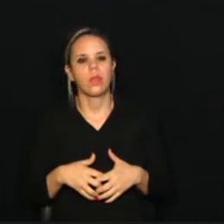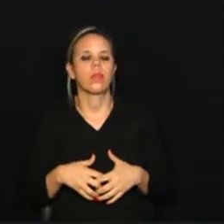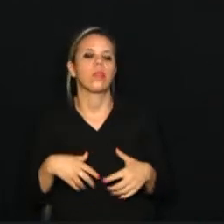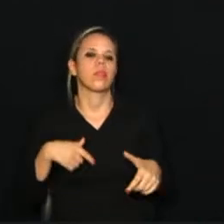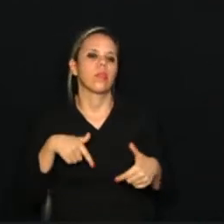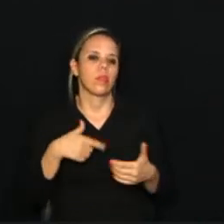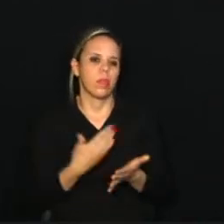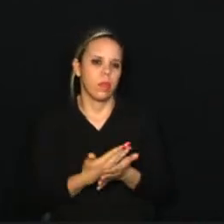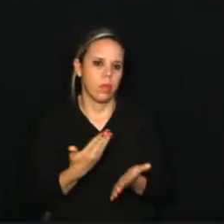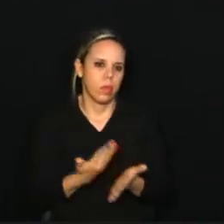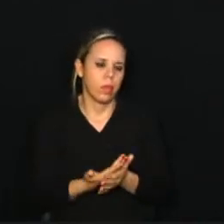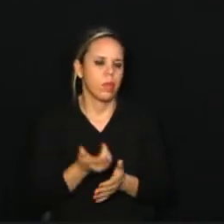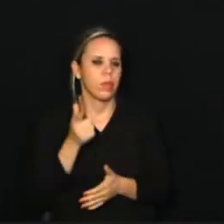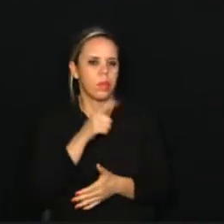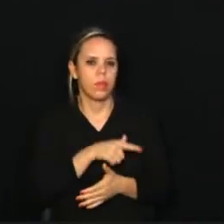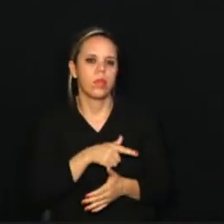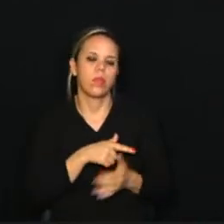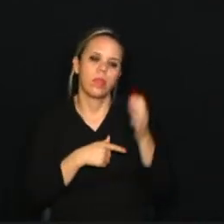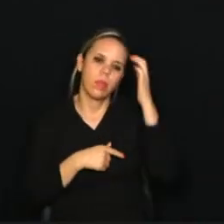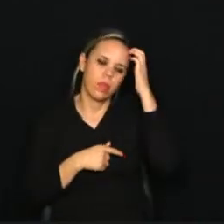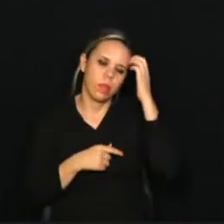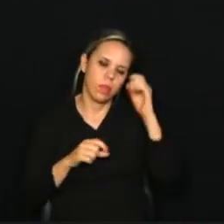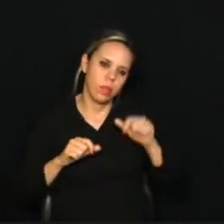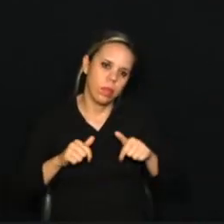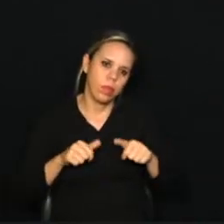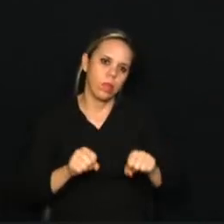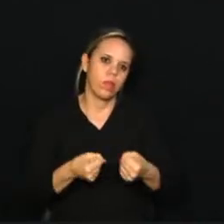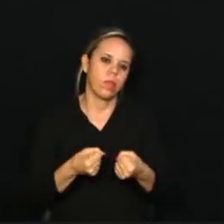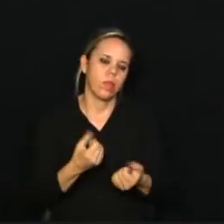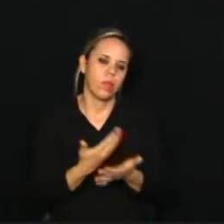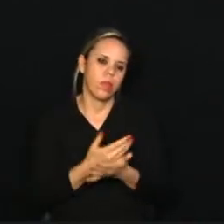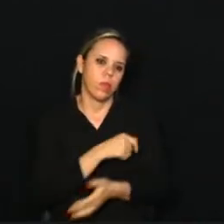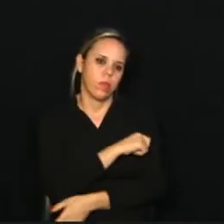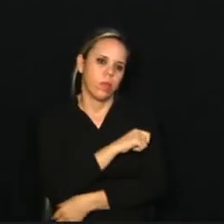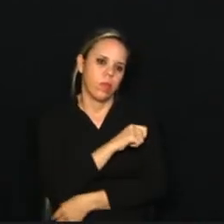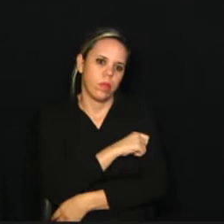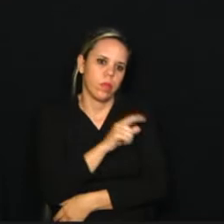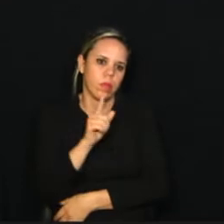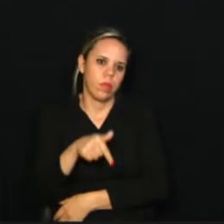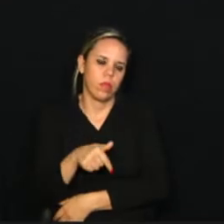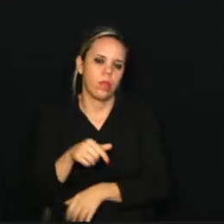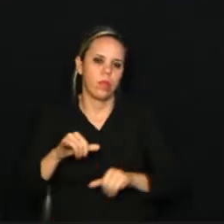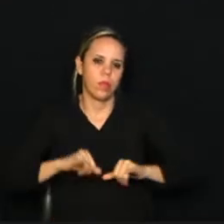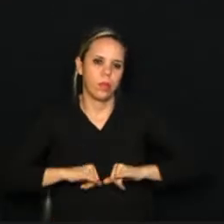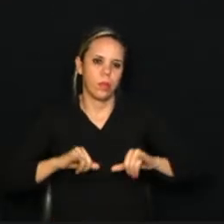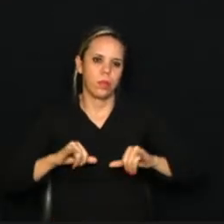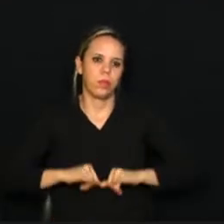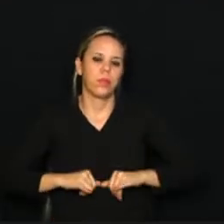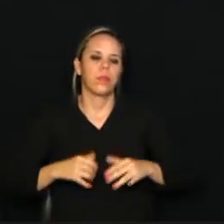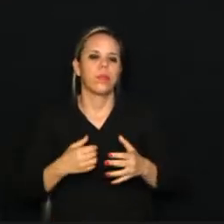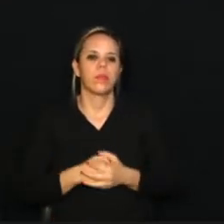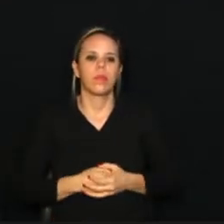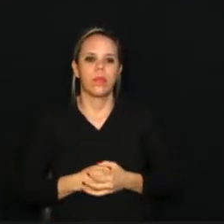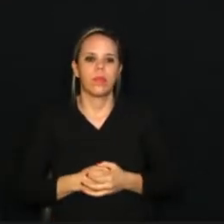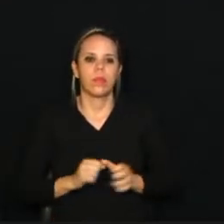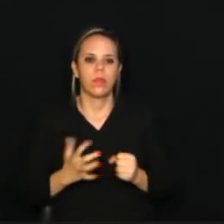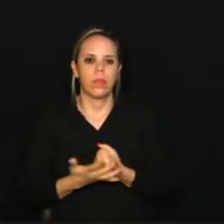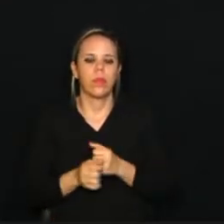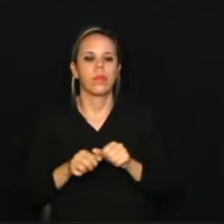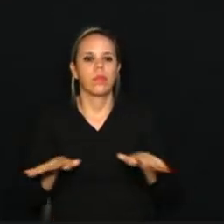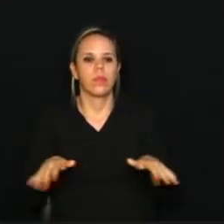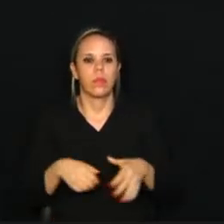atividades de recuperação, de reforço desses estudantes, né, que estão sofrendo com a